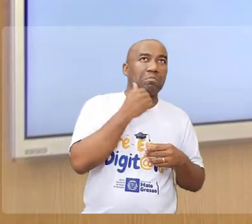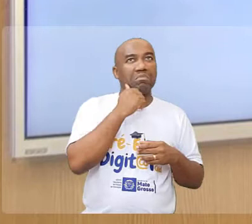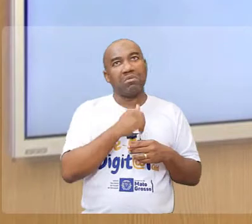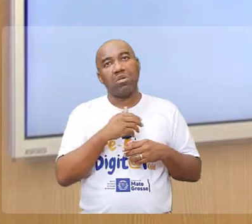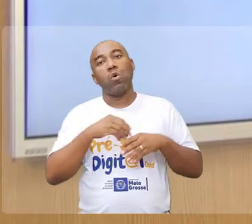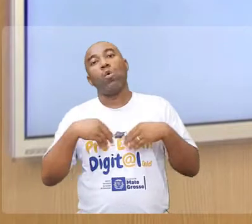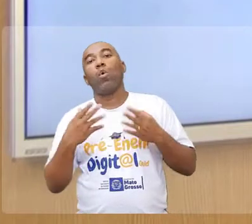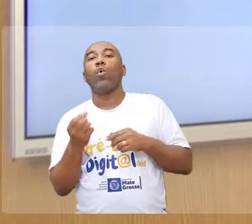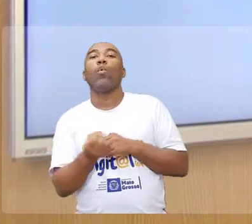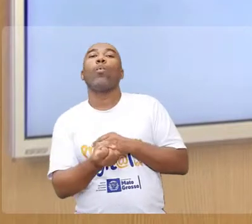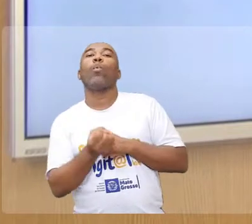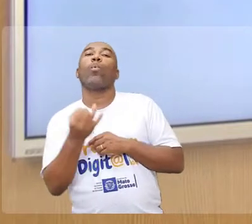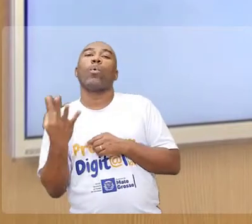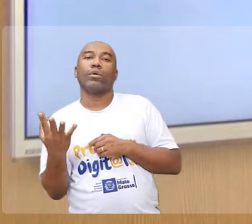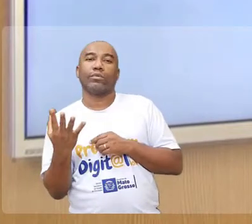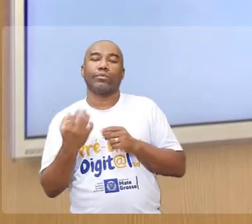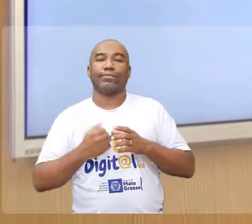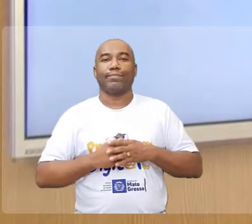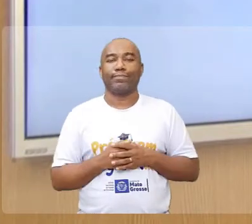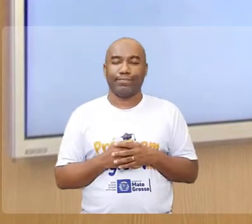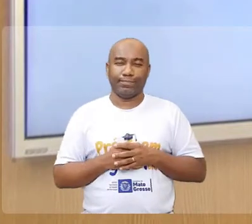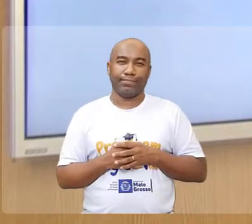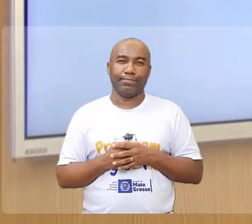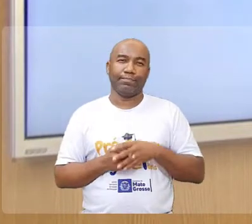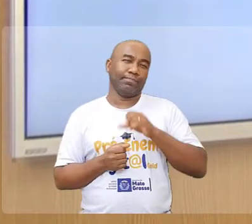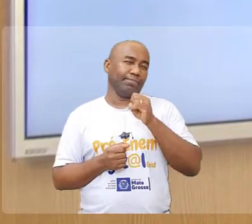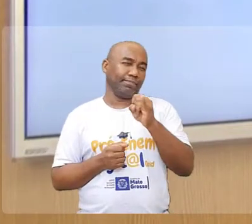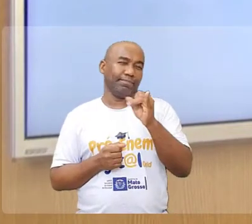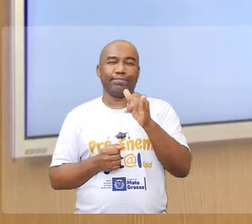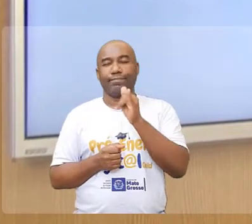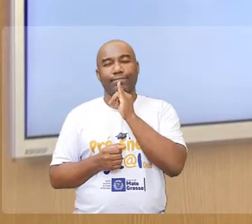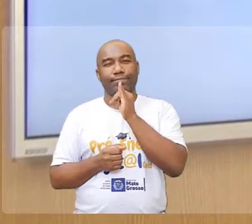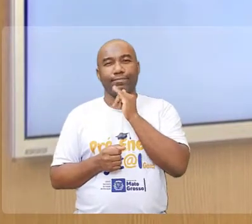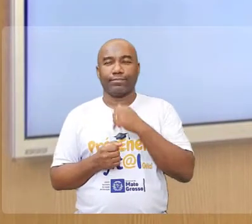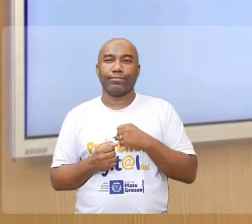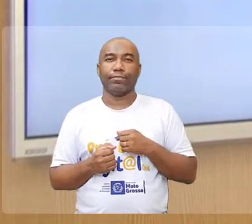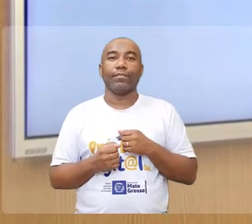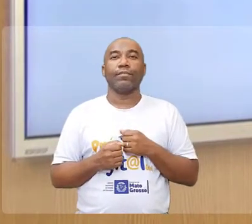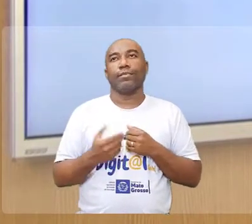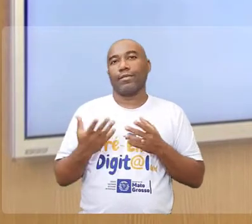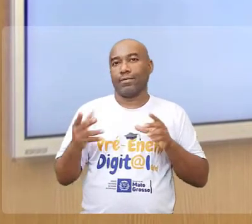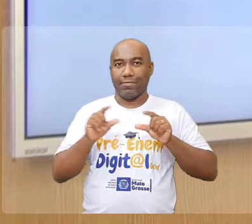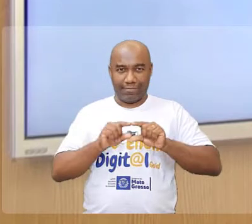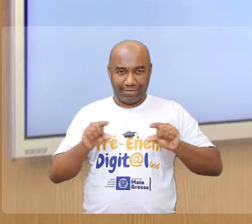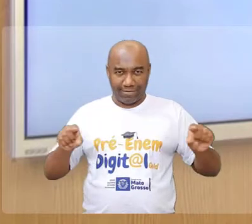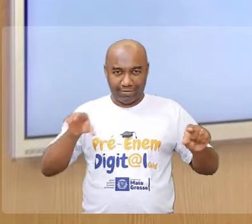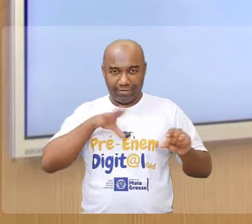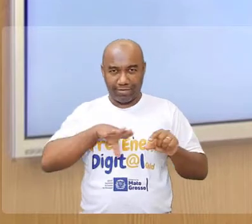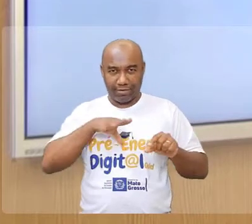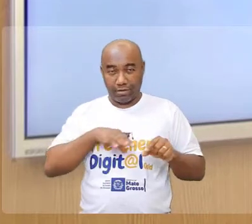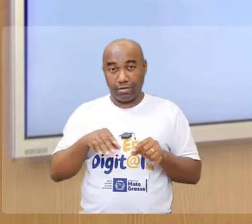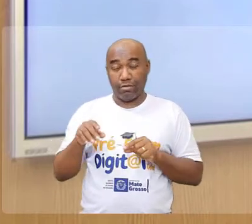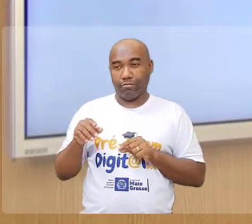substantivo. Se eu disser, a professora está